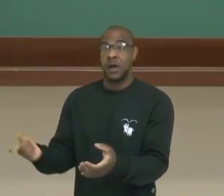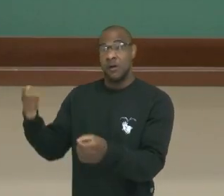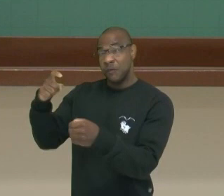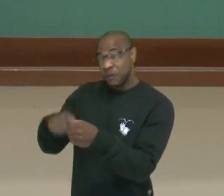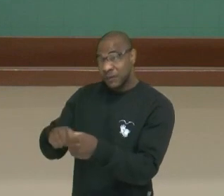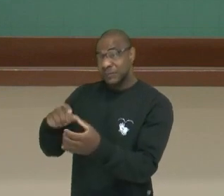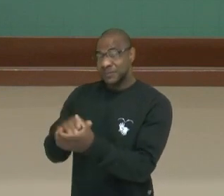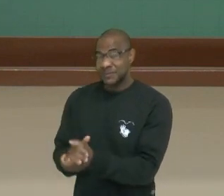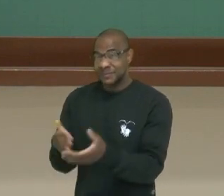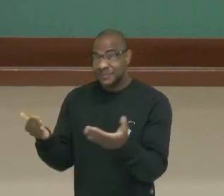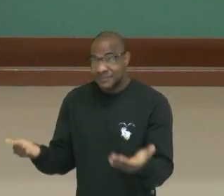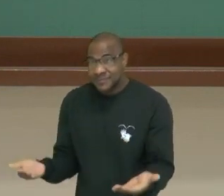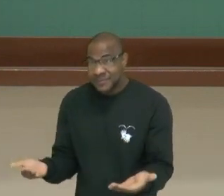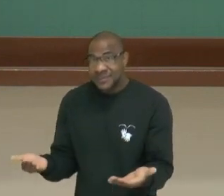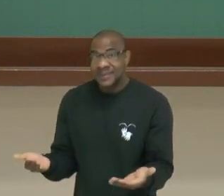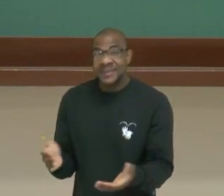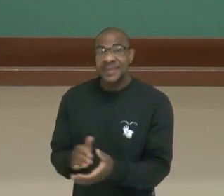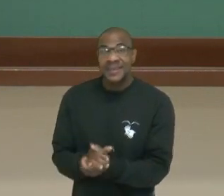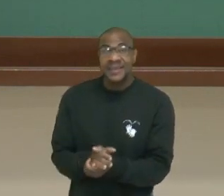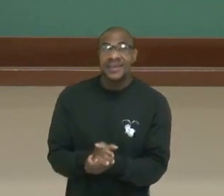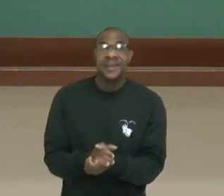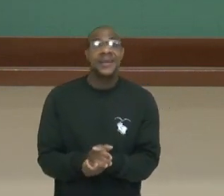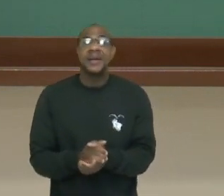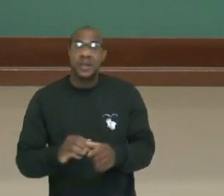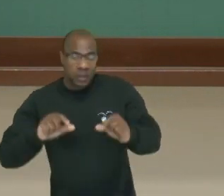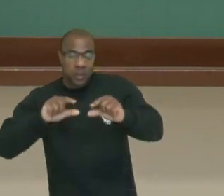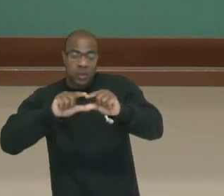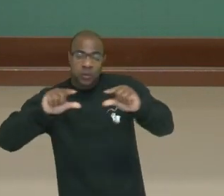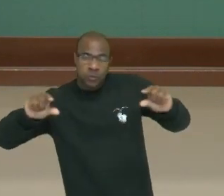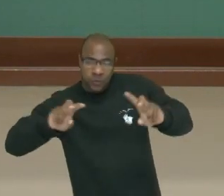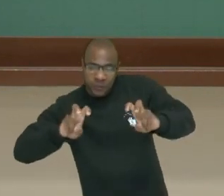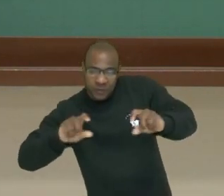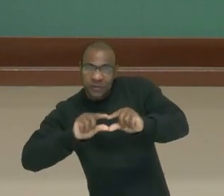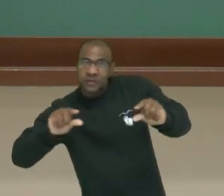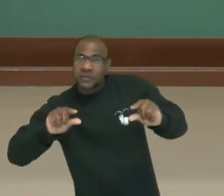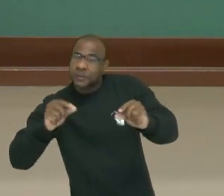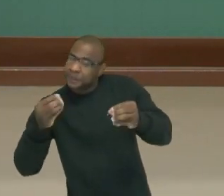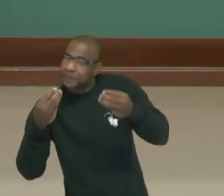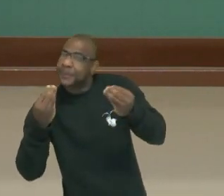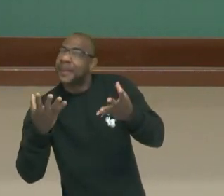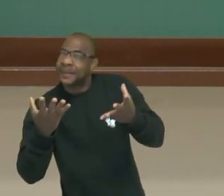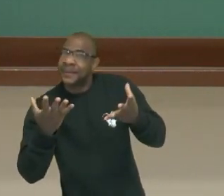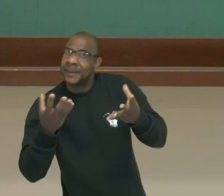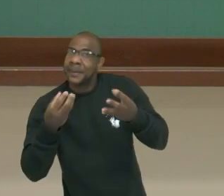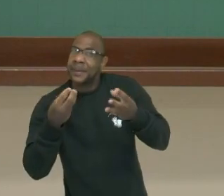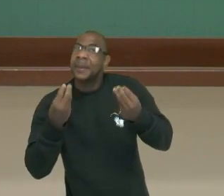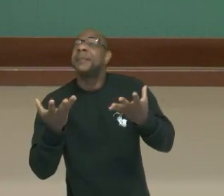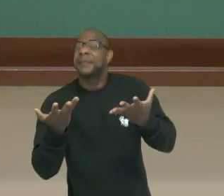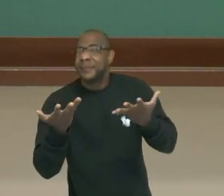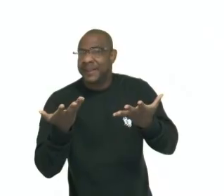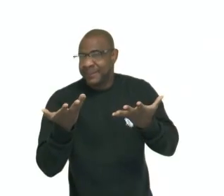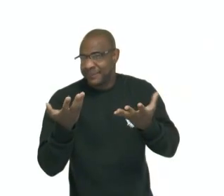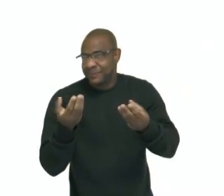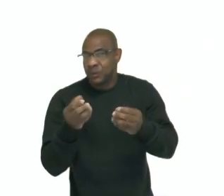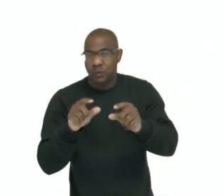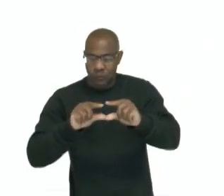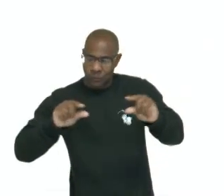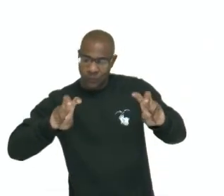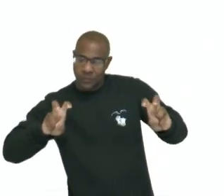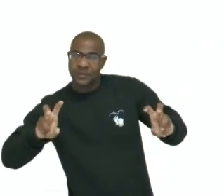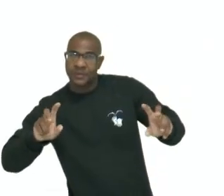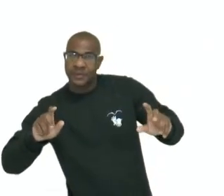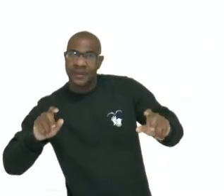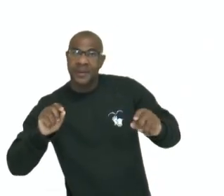Voltamos. E aí, qual é a finalidade do subtítulo? Vejamos uma possibilidade de resposta. O subtítulo